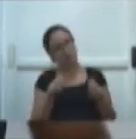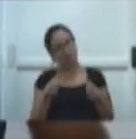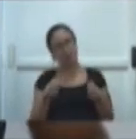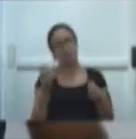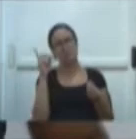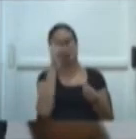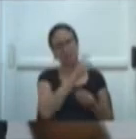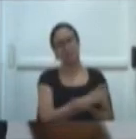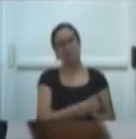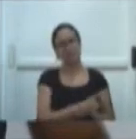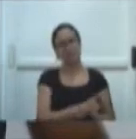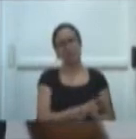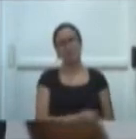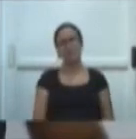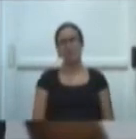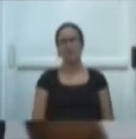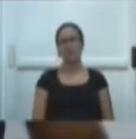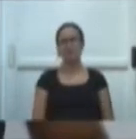favor.